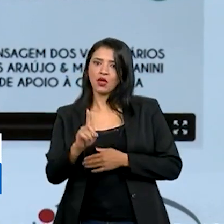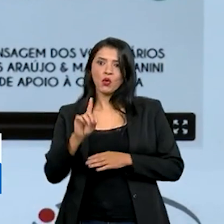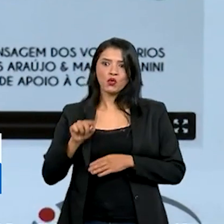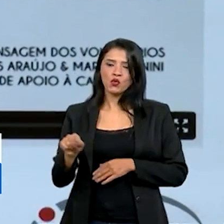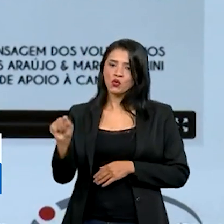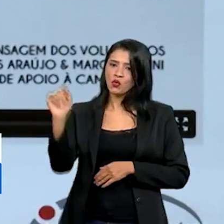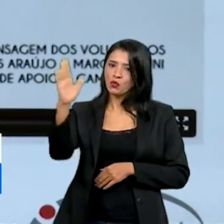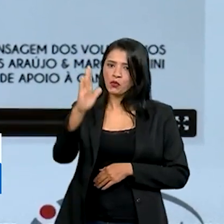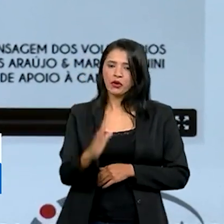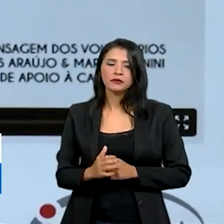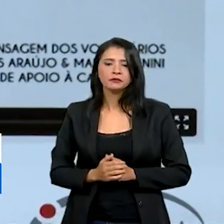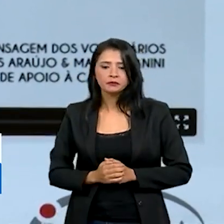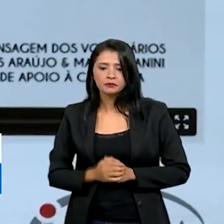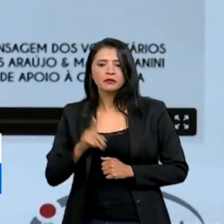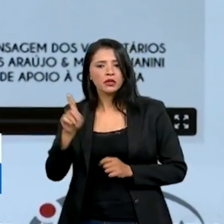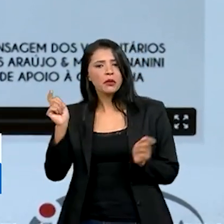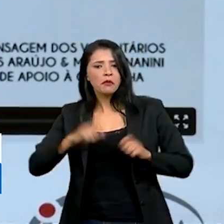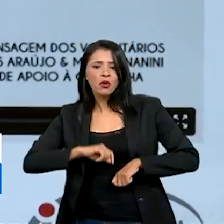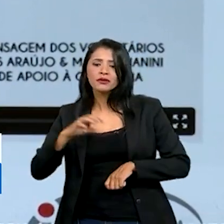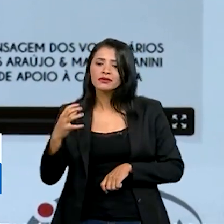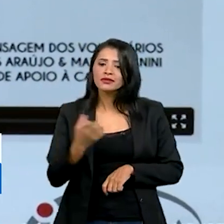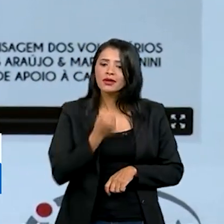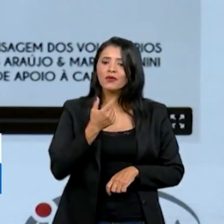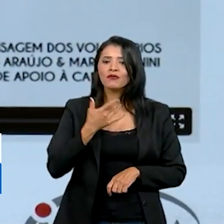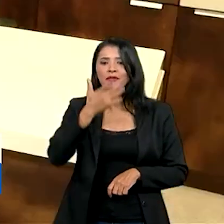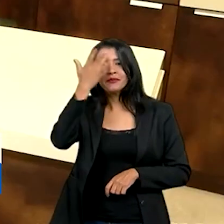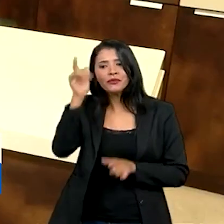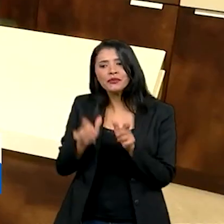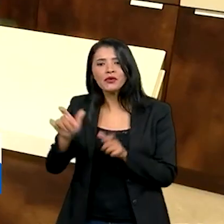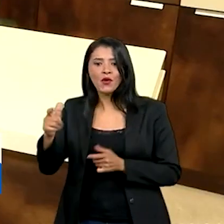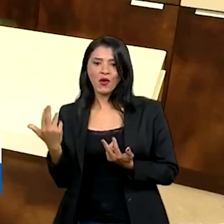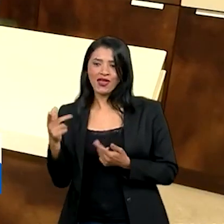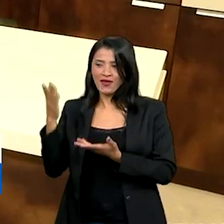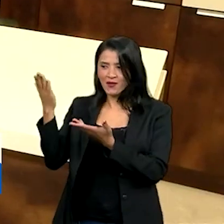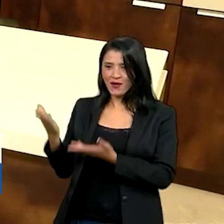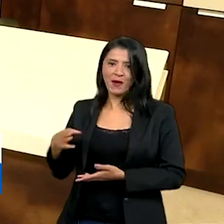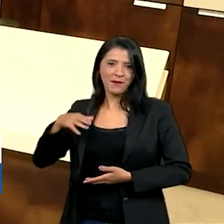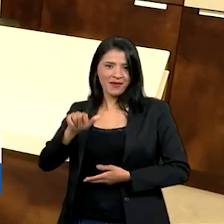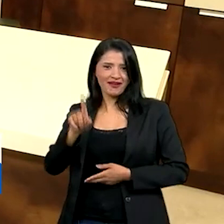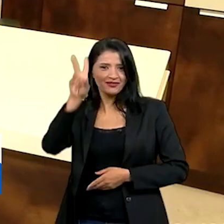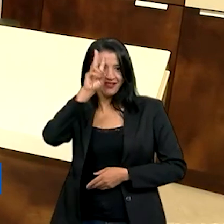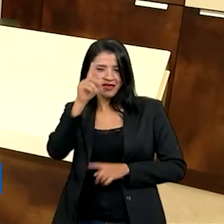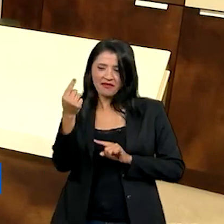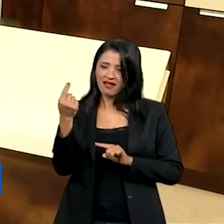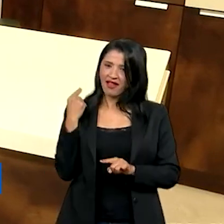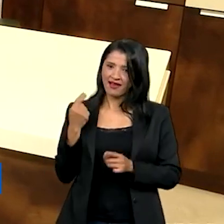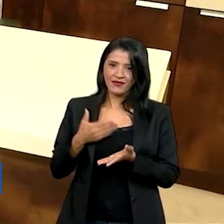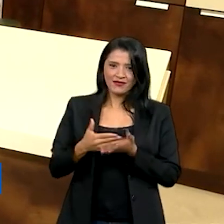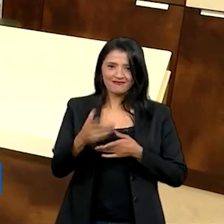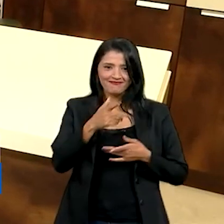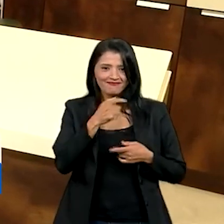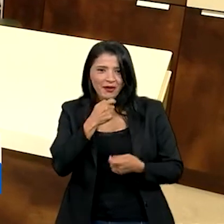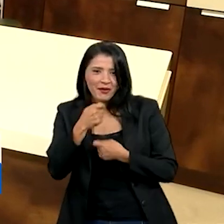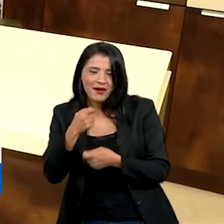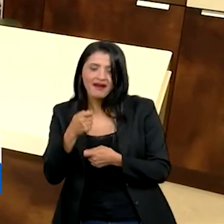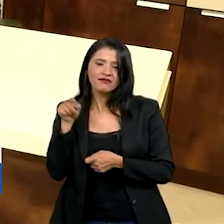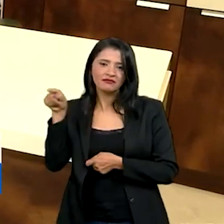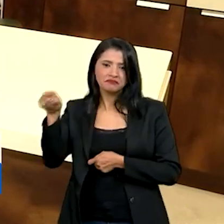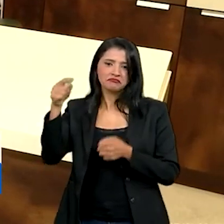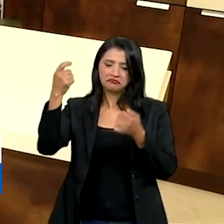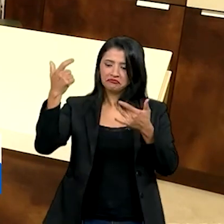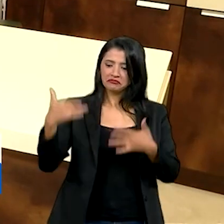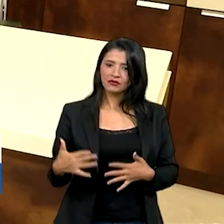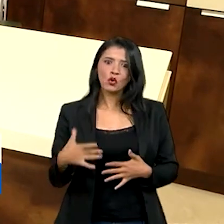o país. Uma ação que pode salvar vidas, como a do senhor Márcio. Lembra lá no início da matéria que ele